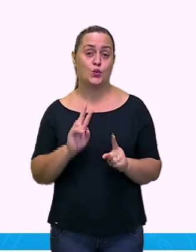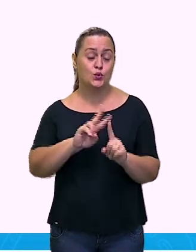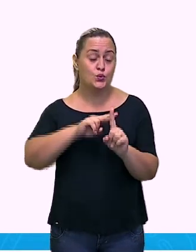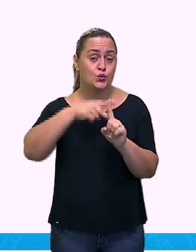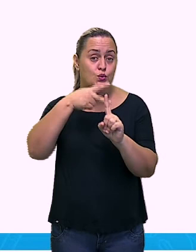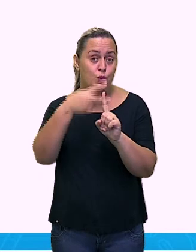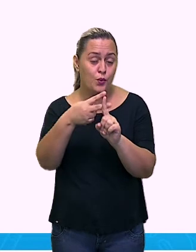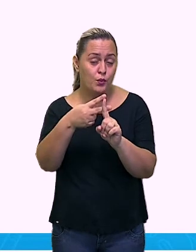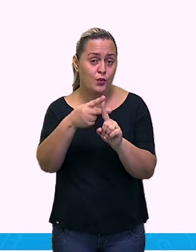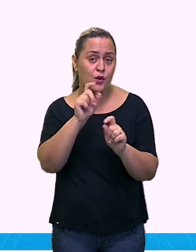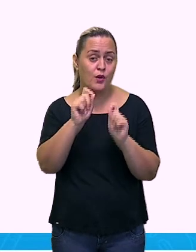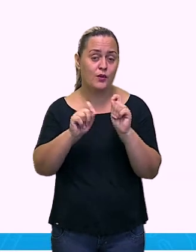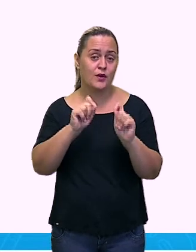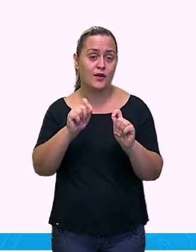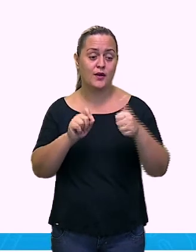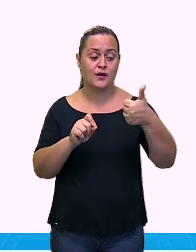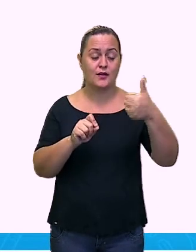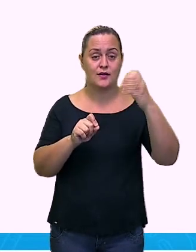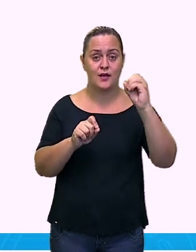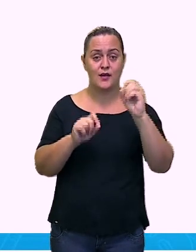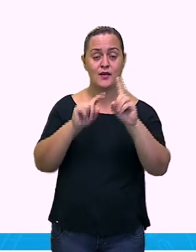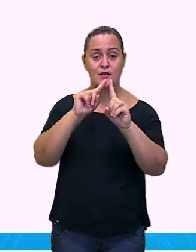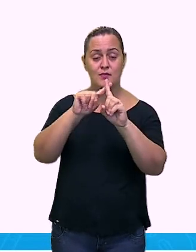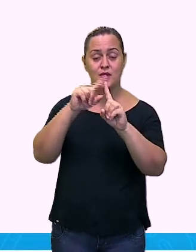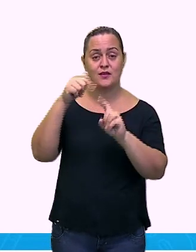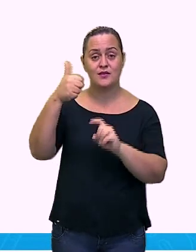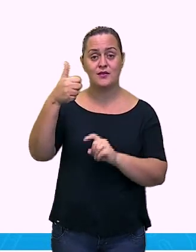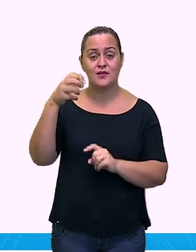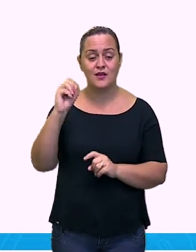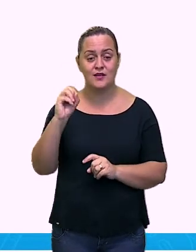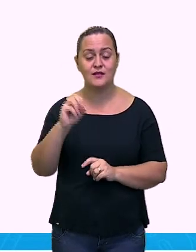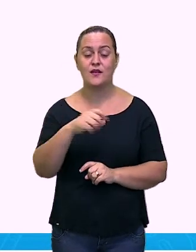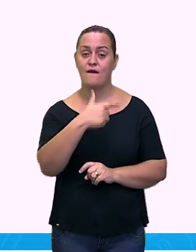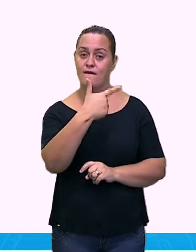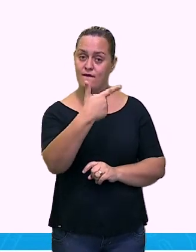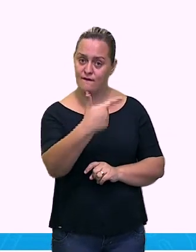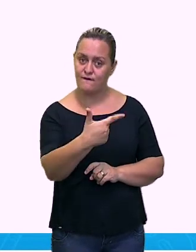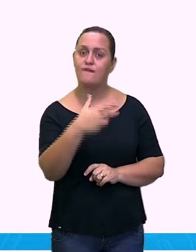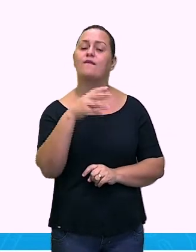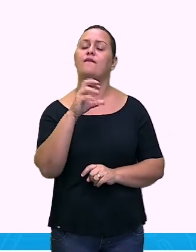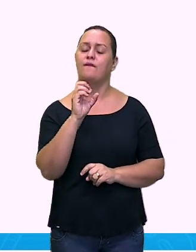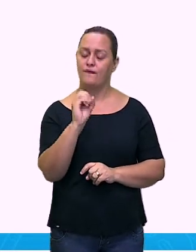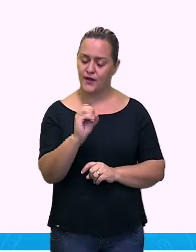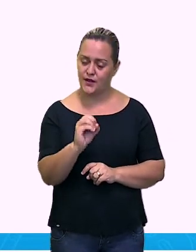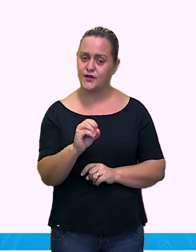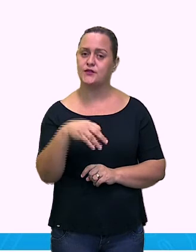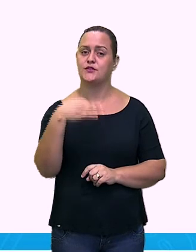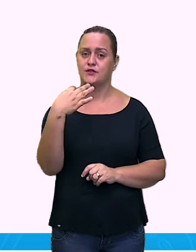10 mais 10 quanto que dá essa conta eu já sei que estão 20